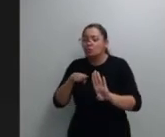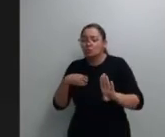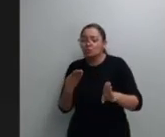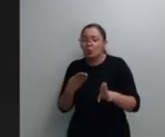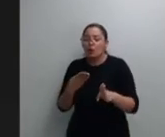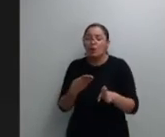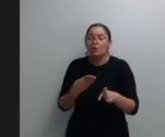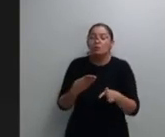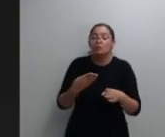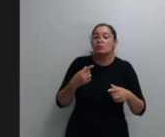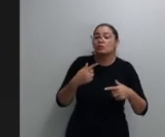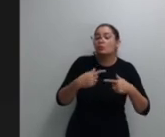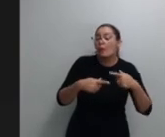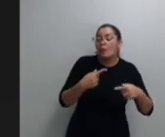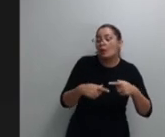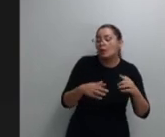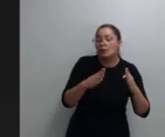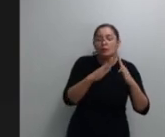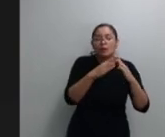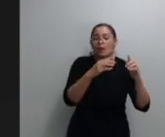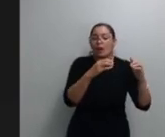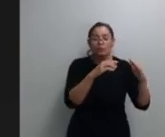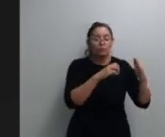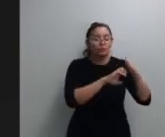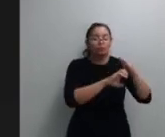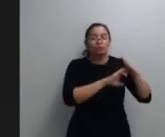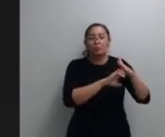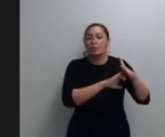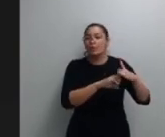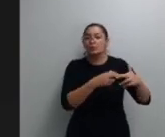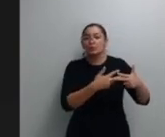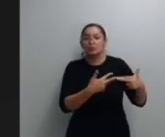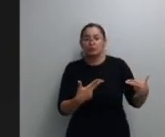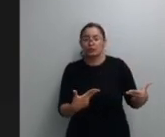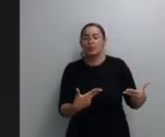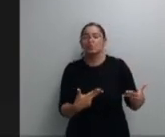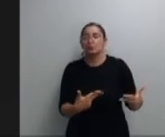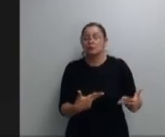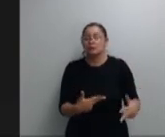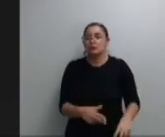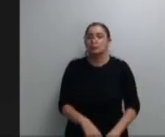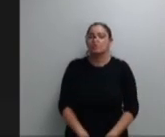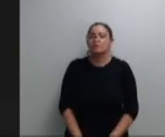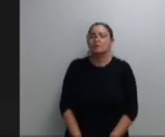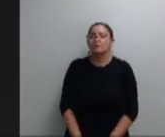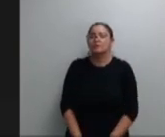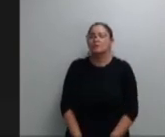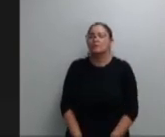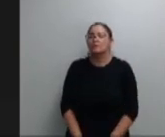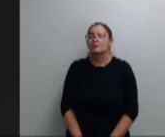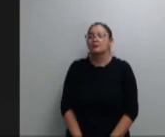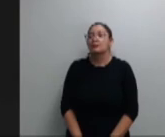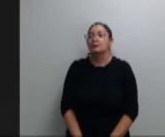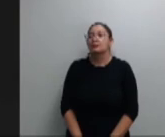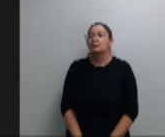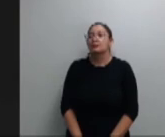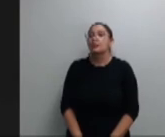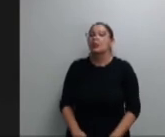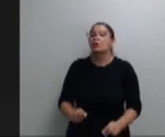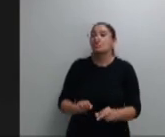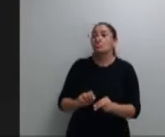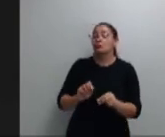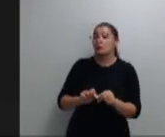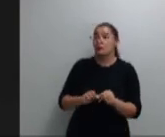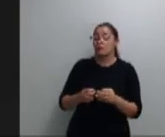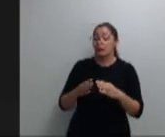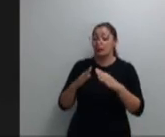repercussão no mercado com possibilidade de unir a competição entre as partes interessadas em uma operação que envolva a aquisição